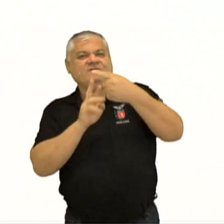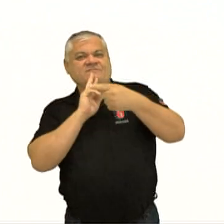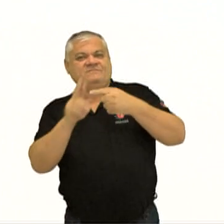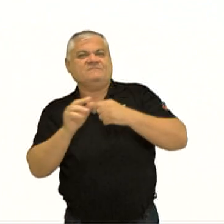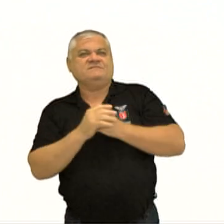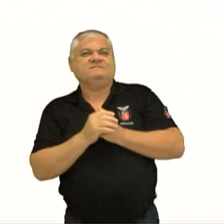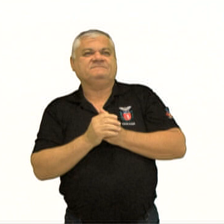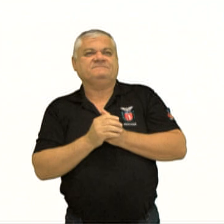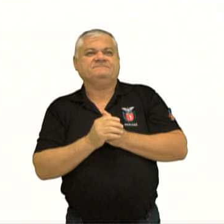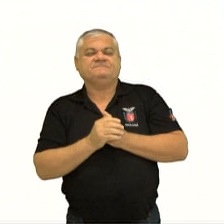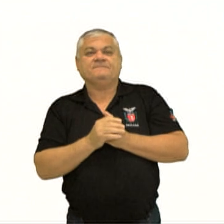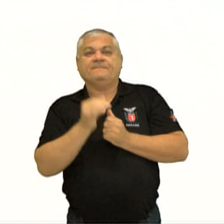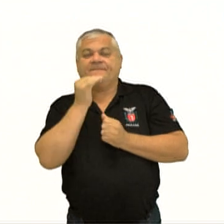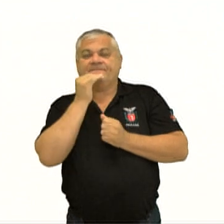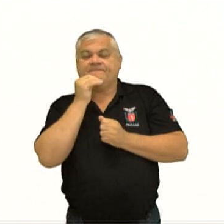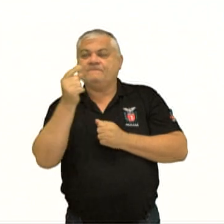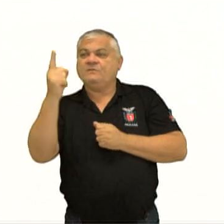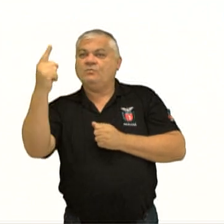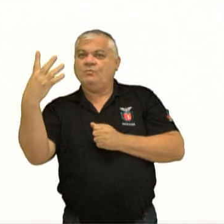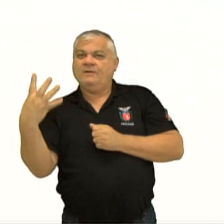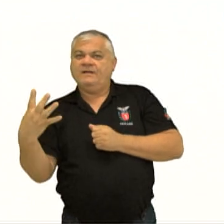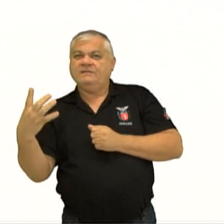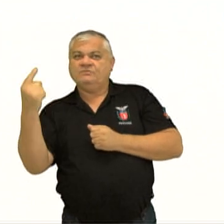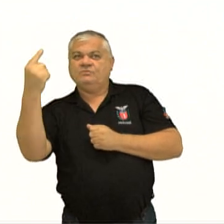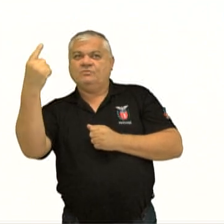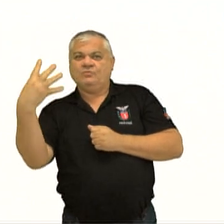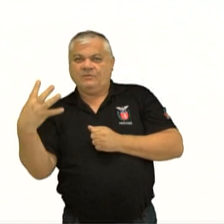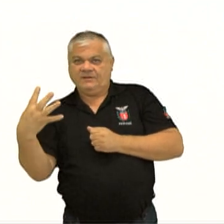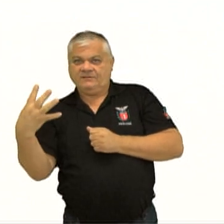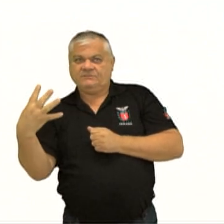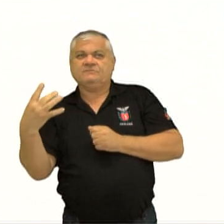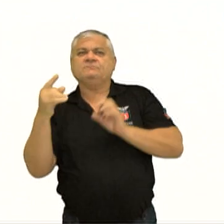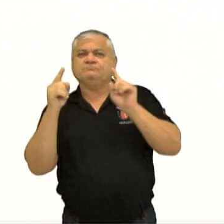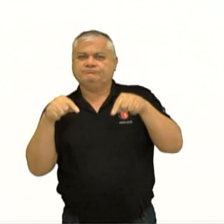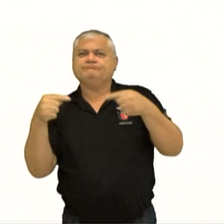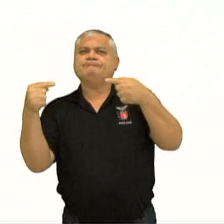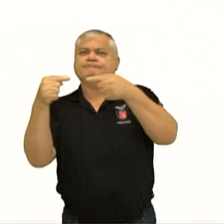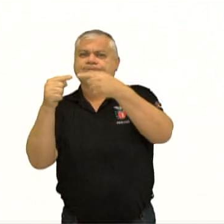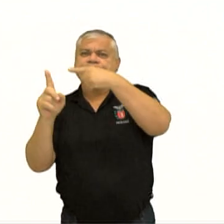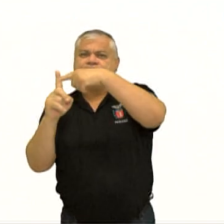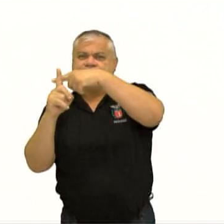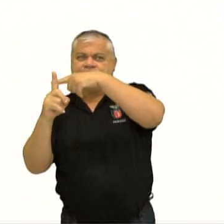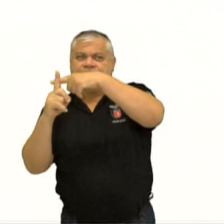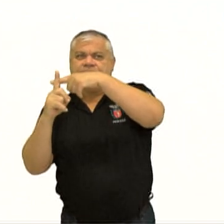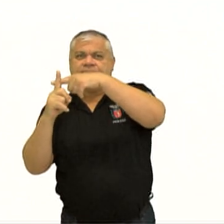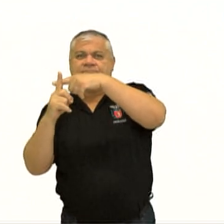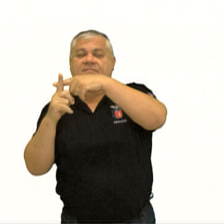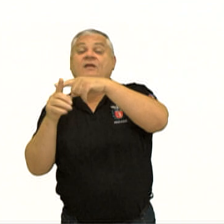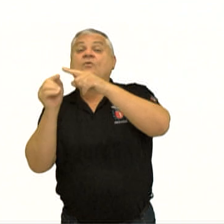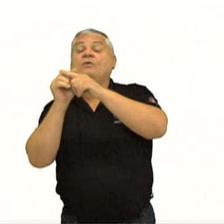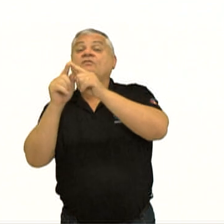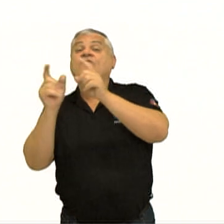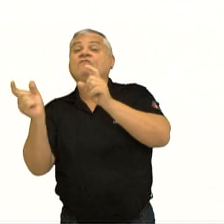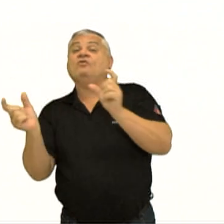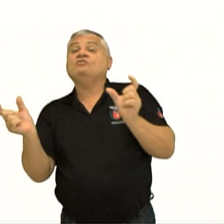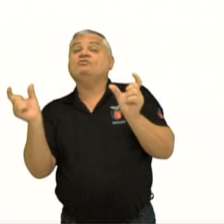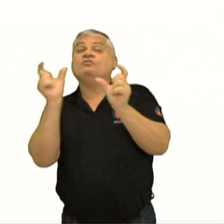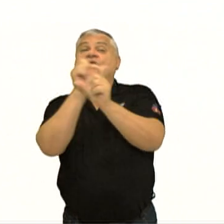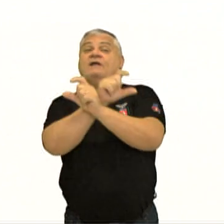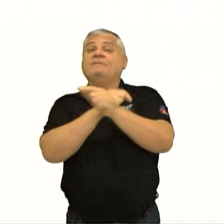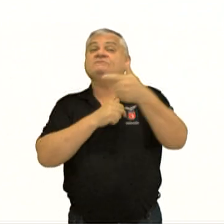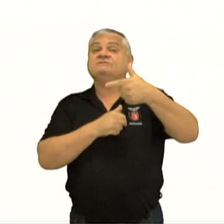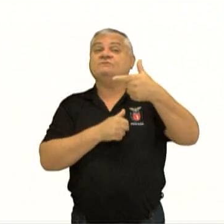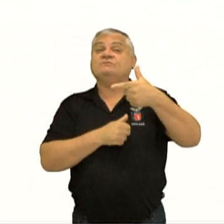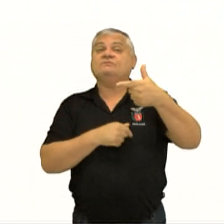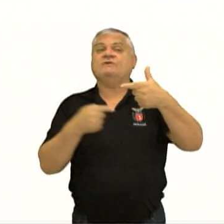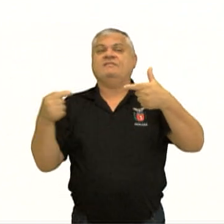Então, aqui eu terei 1/4. Esse 1/4 está positivo no primeiro membro. Quando eu for passar para o segundo membro, eu vou